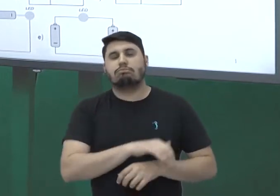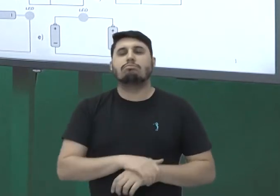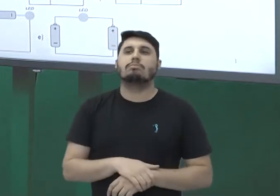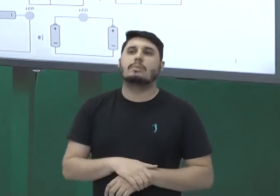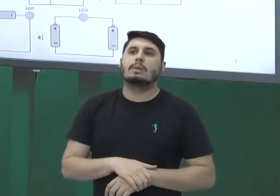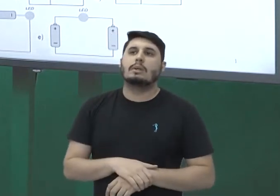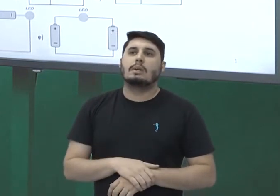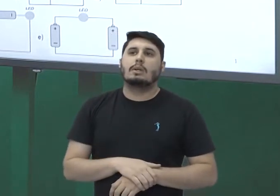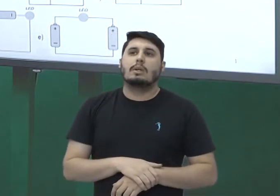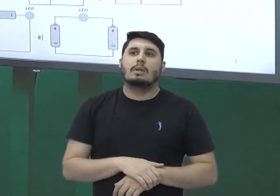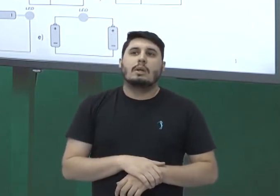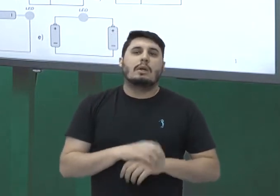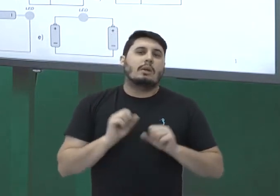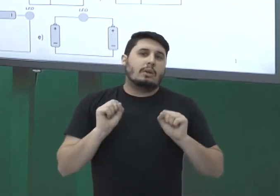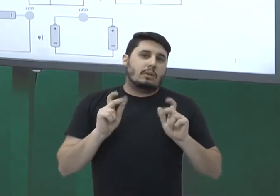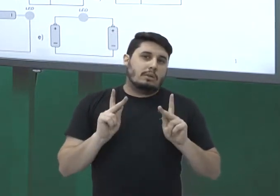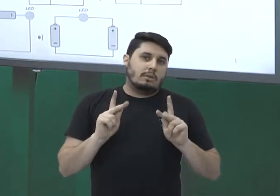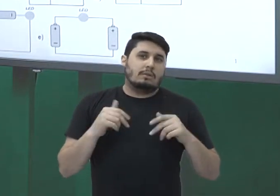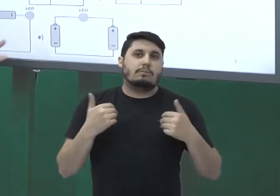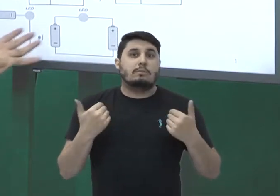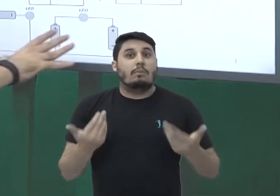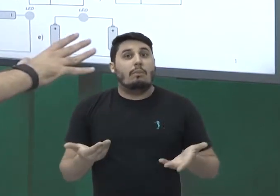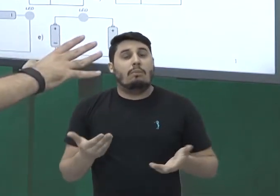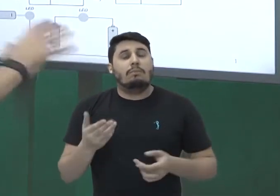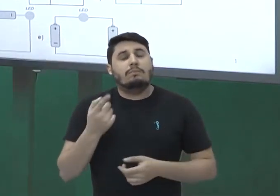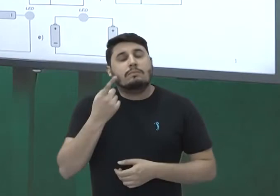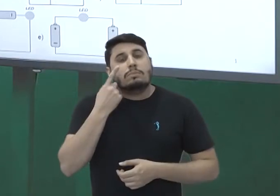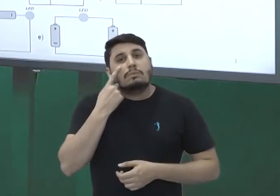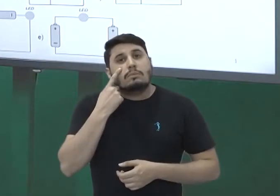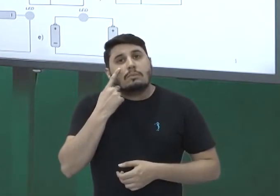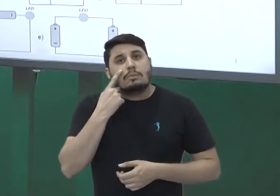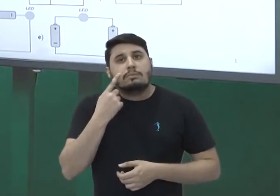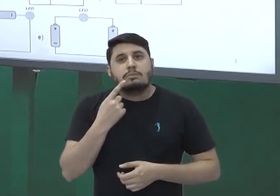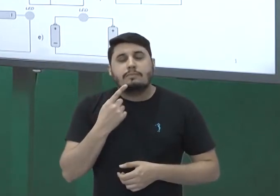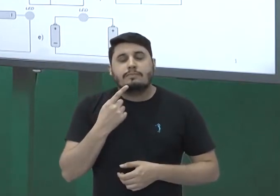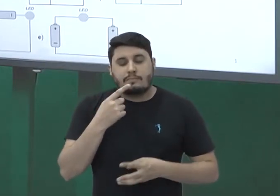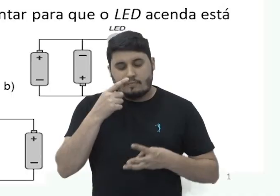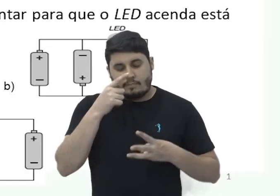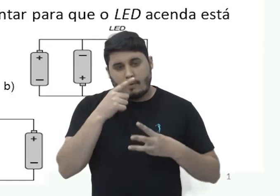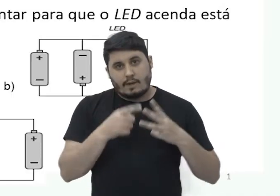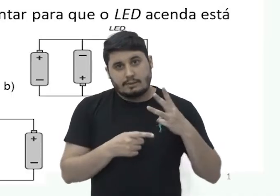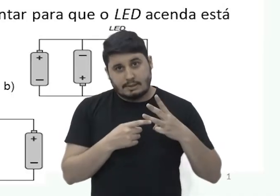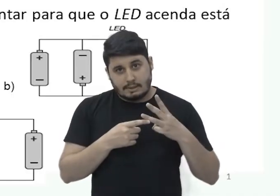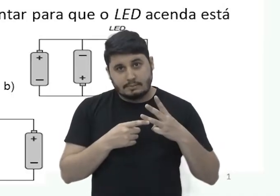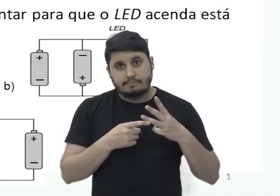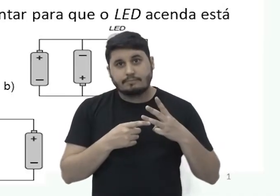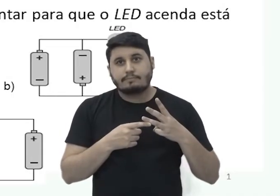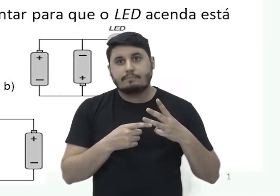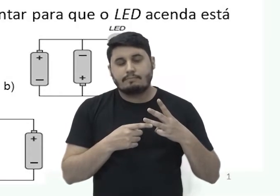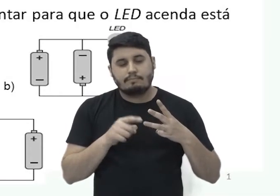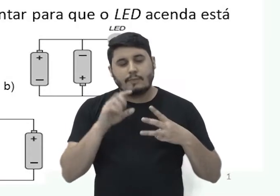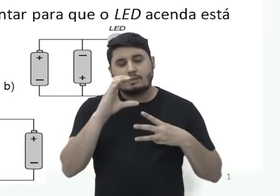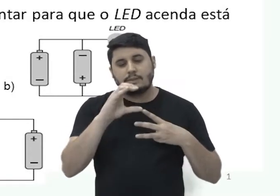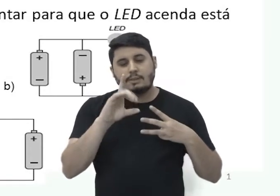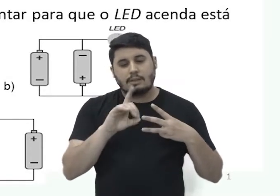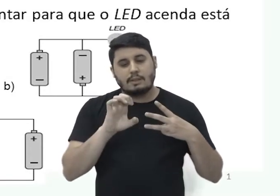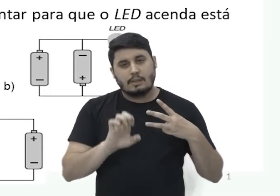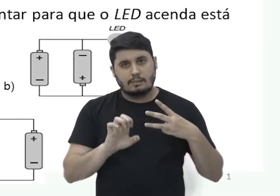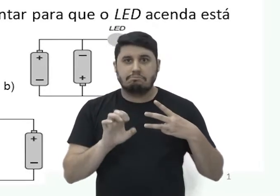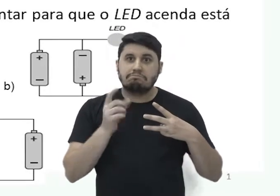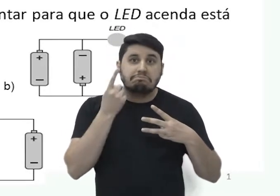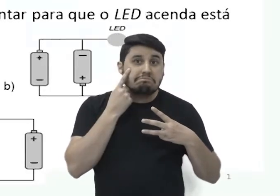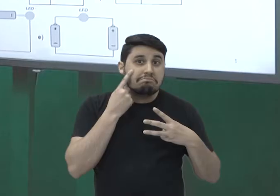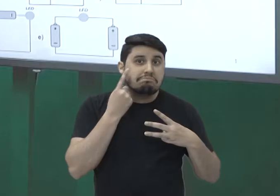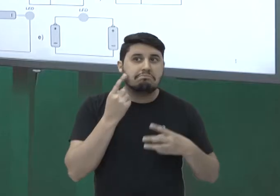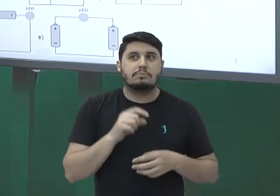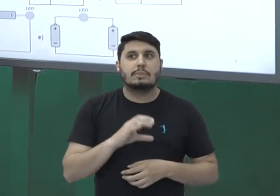falsas. Ok, vamos analisar as 3 últimas configurações aqui, certo? Letra C,